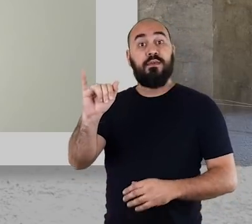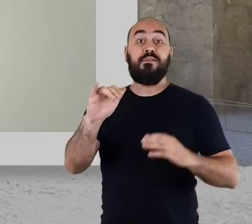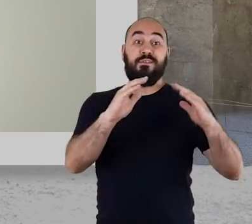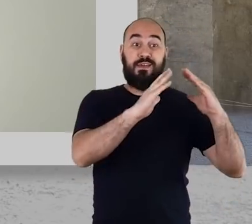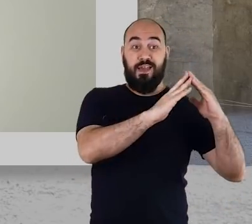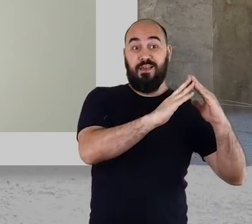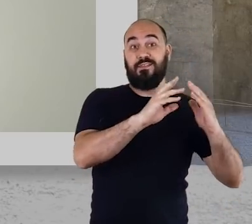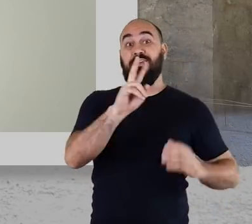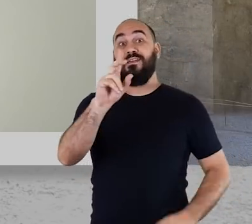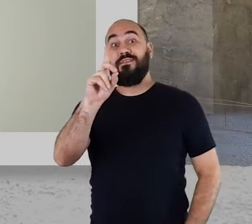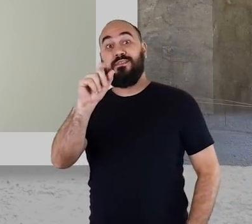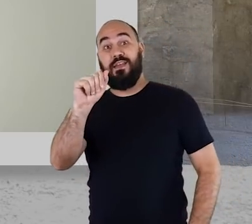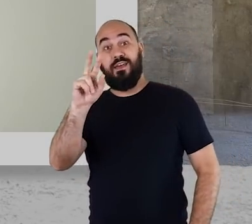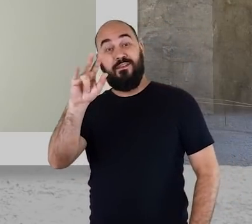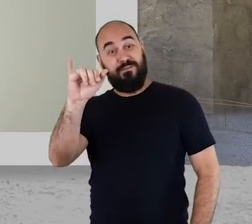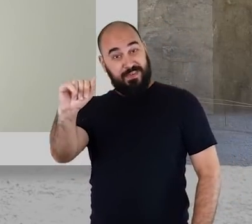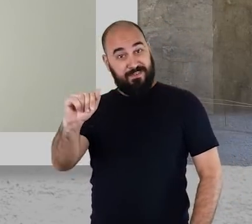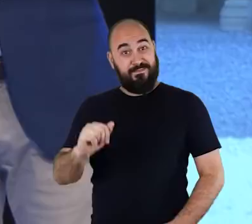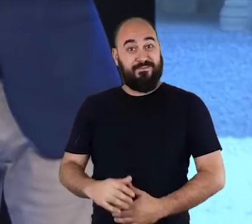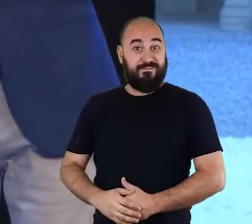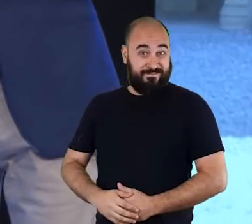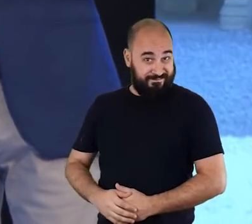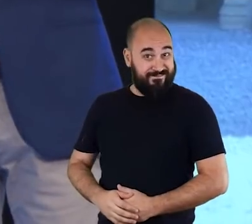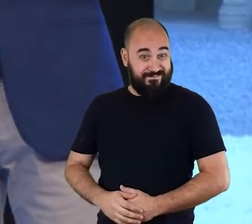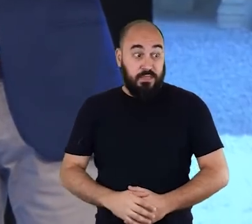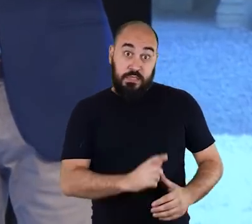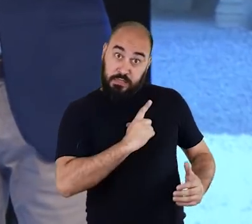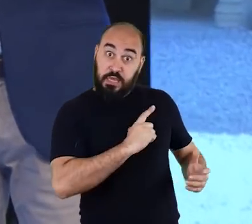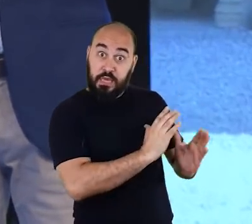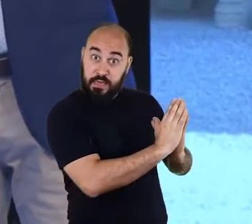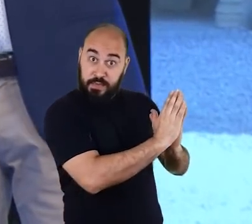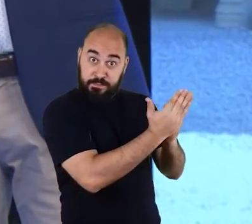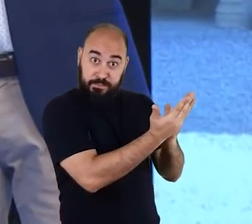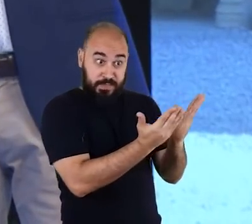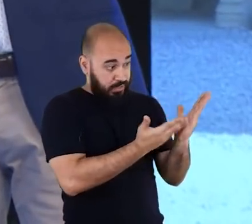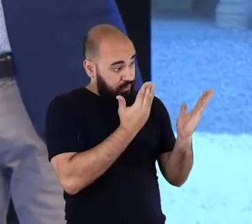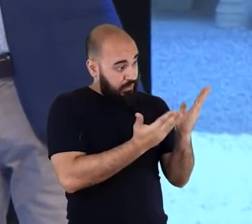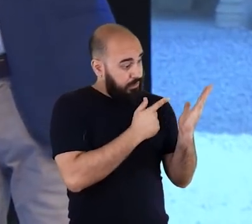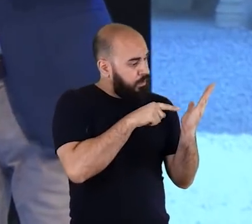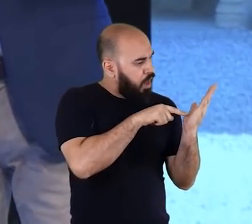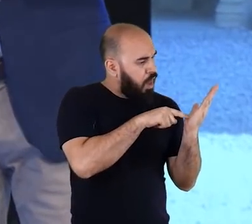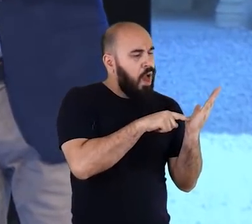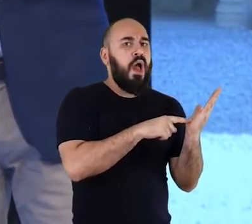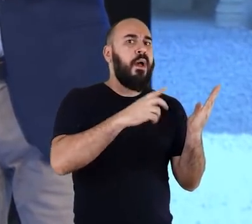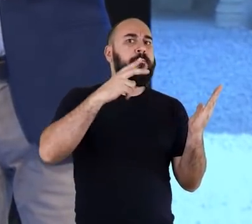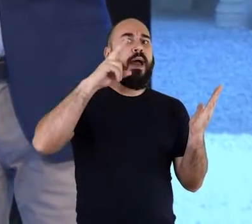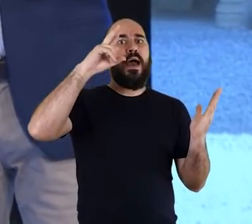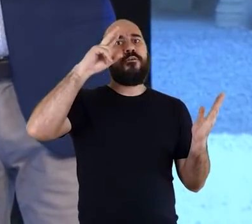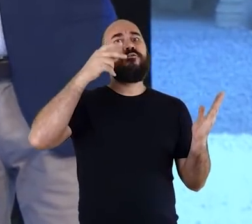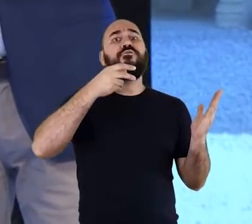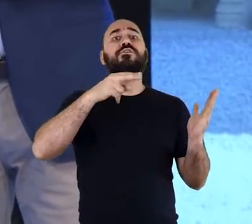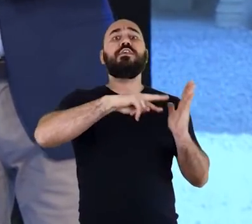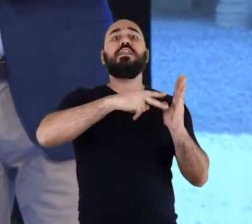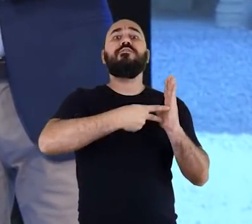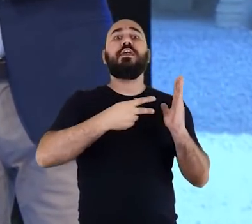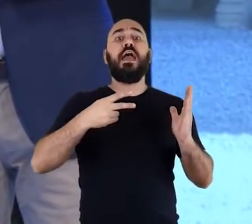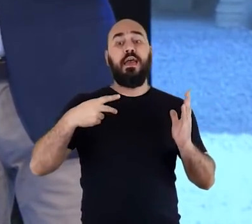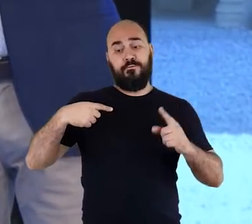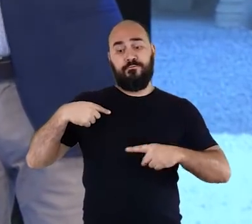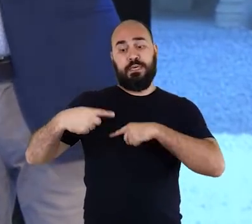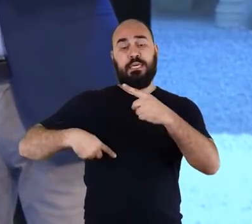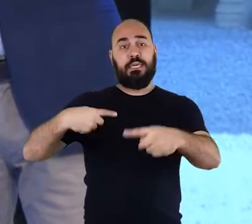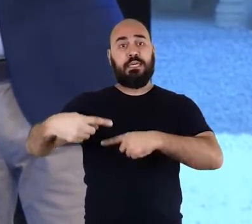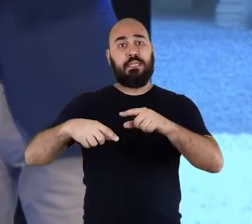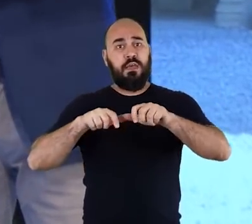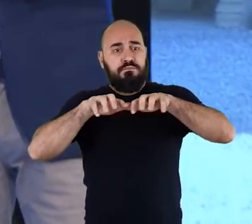de Davi, uma expressão que aparece na Bíblia para falar de toda a dinastia davídica, uma comprovação bíblica de